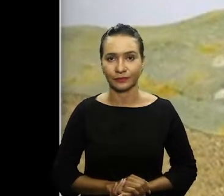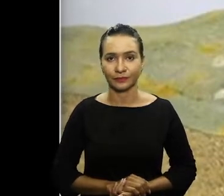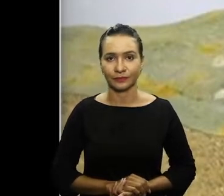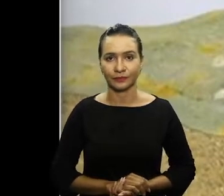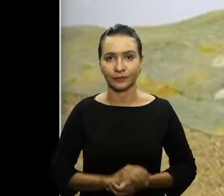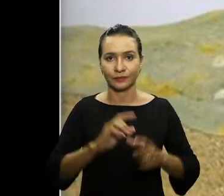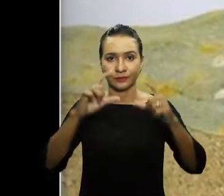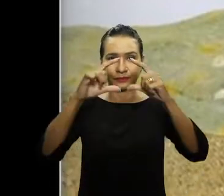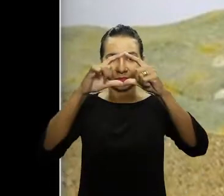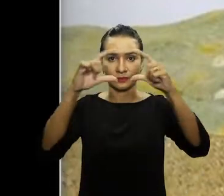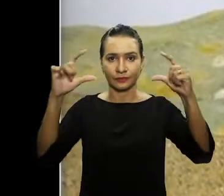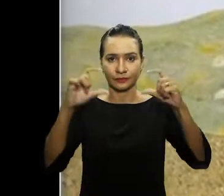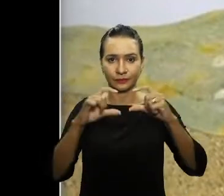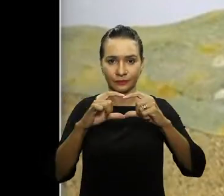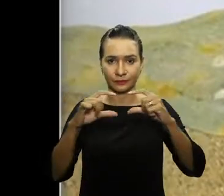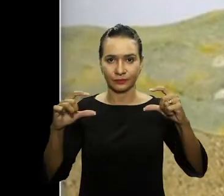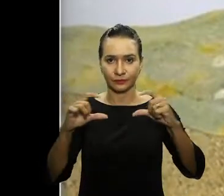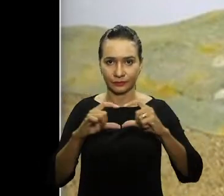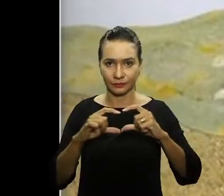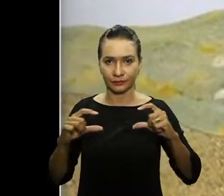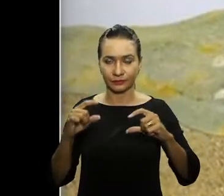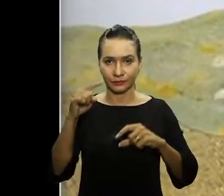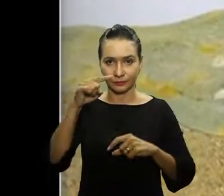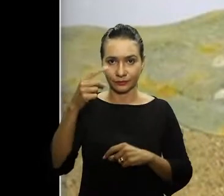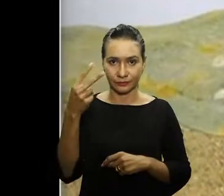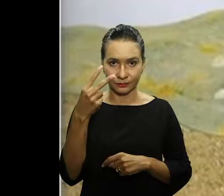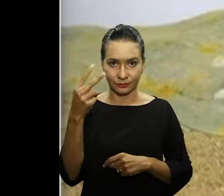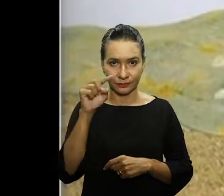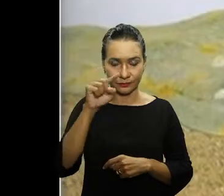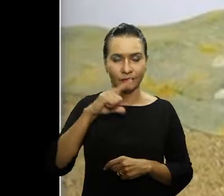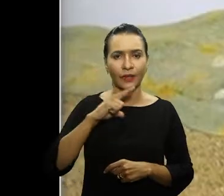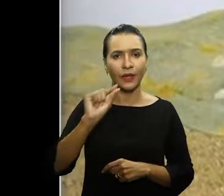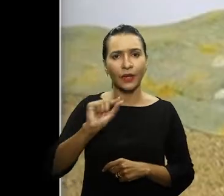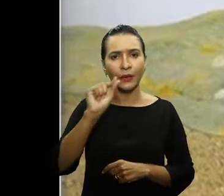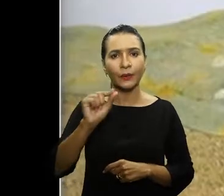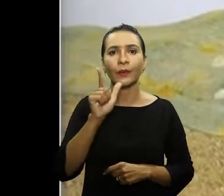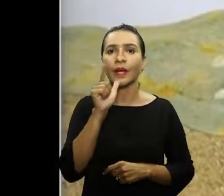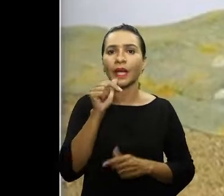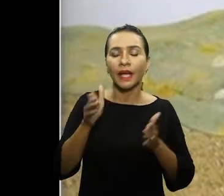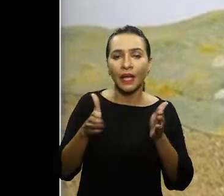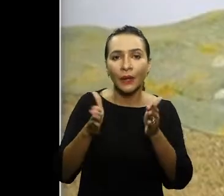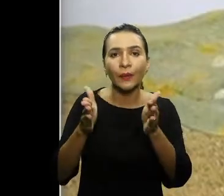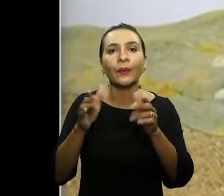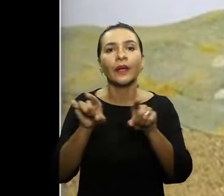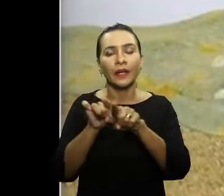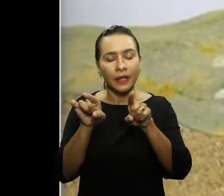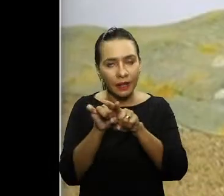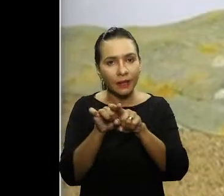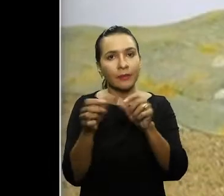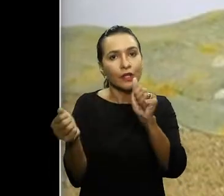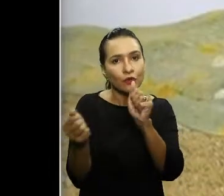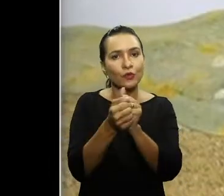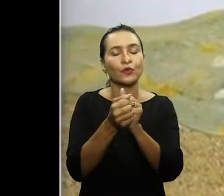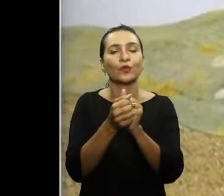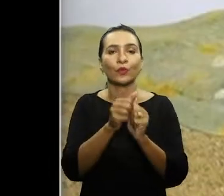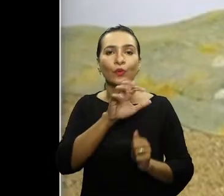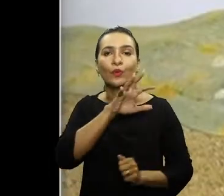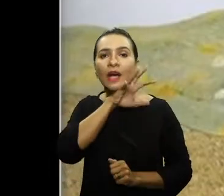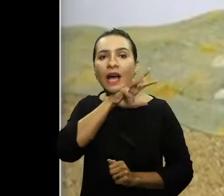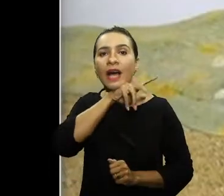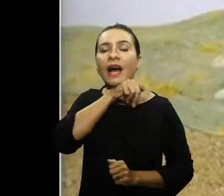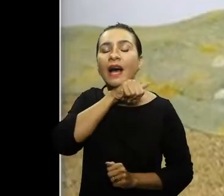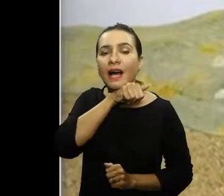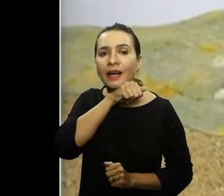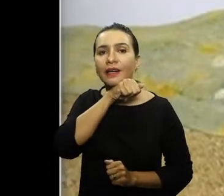das margens de um rio, vamos dizer assim, temos alguns animais, tanto terrestres como aquáticos, fazendo